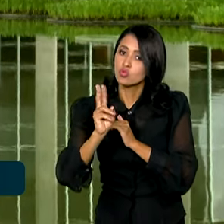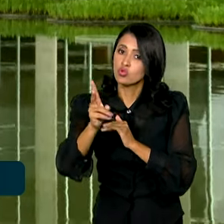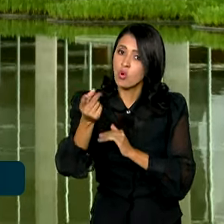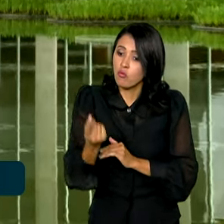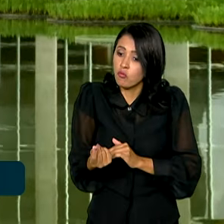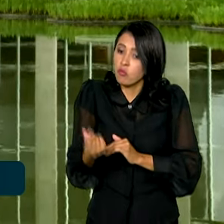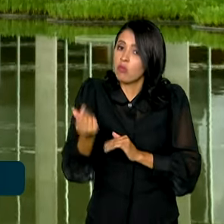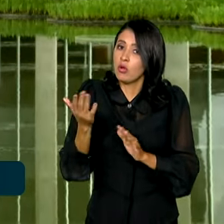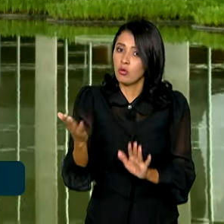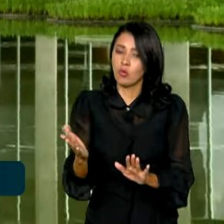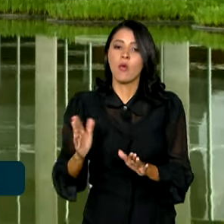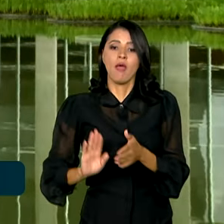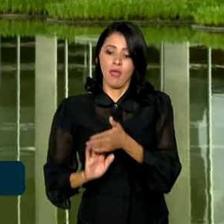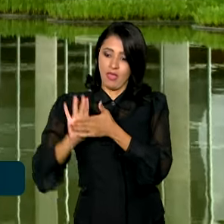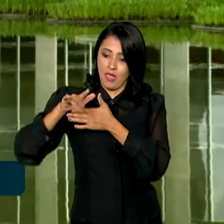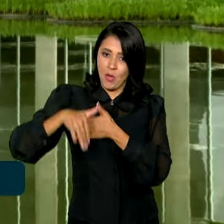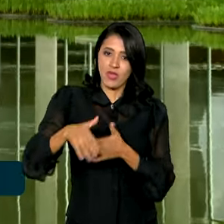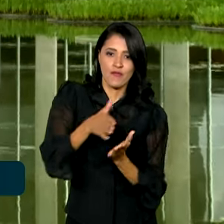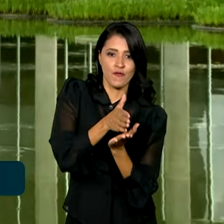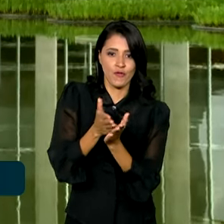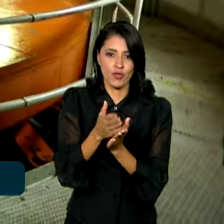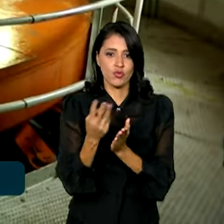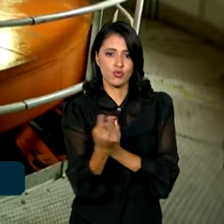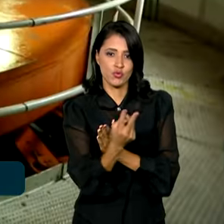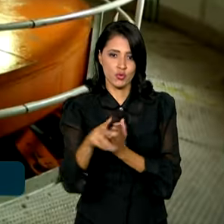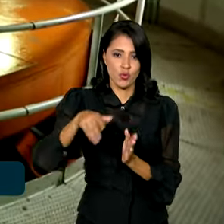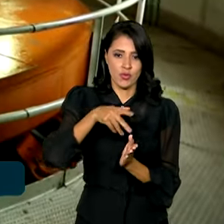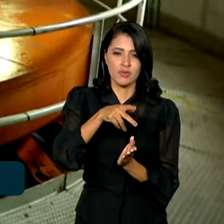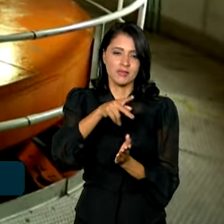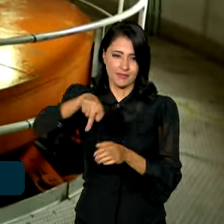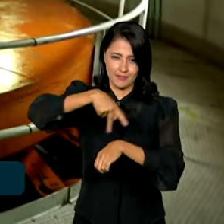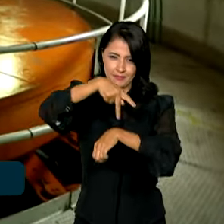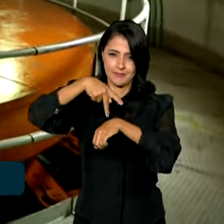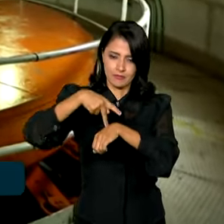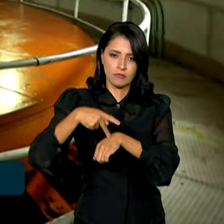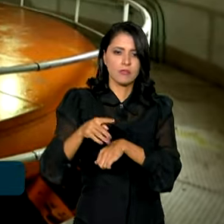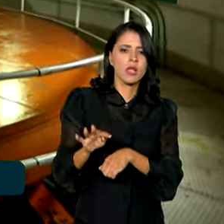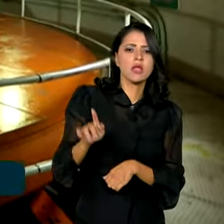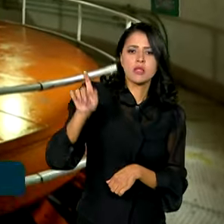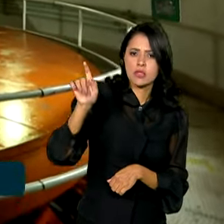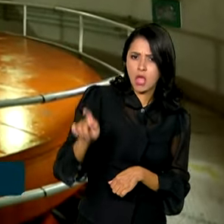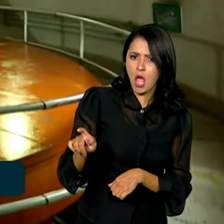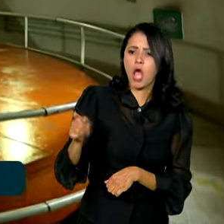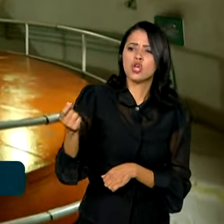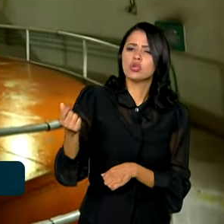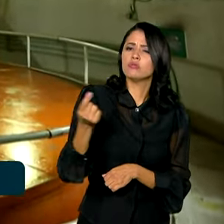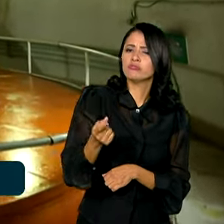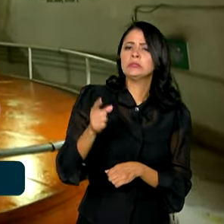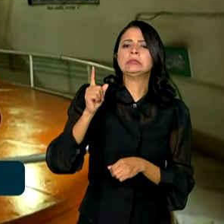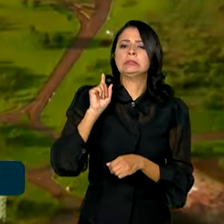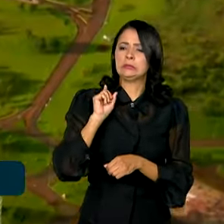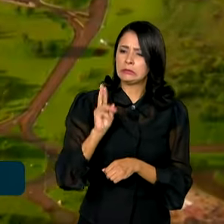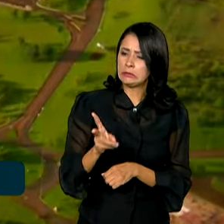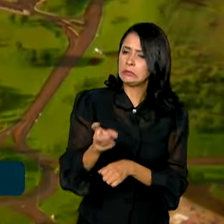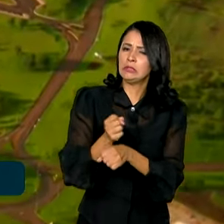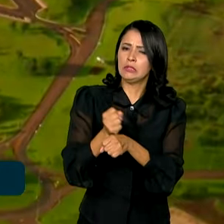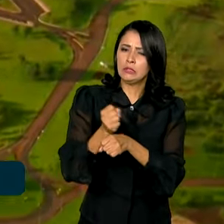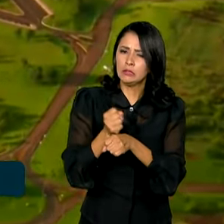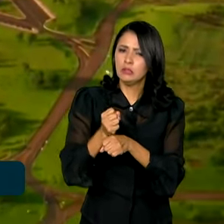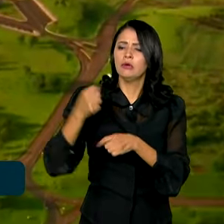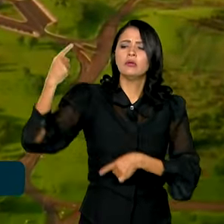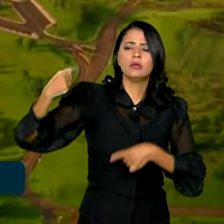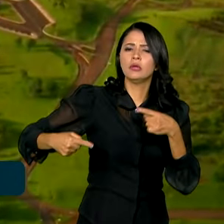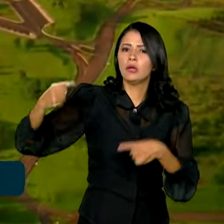A hidrelétrica fica na fronteira entre os dois países. A taxa é discutida todos os anos e serve de base para cobrir